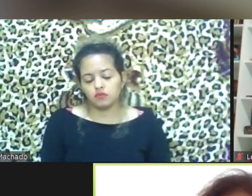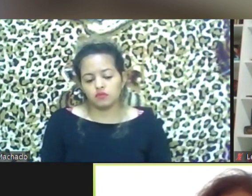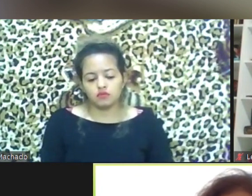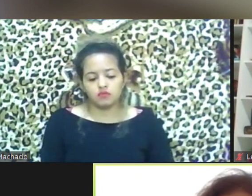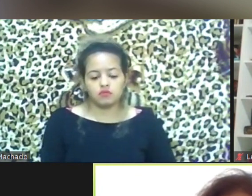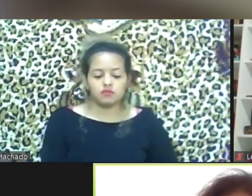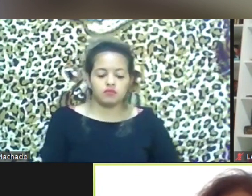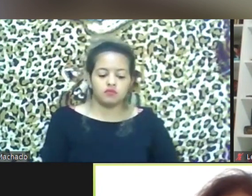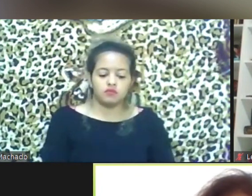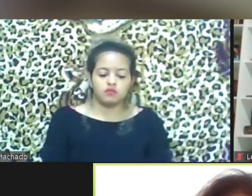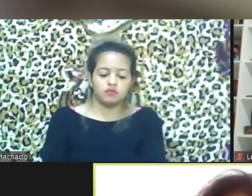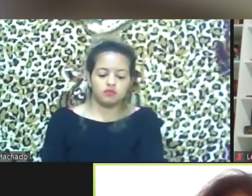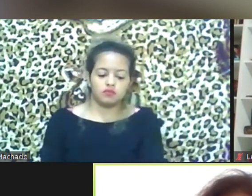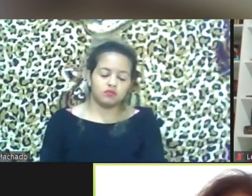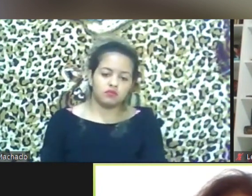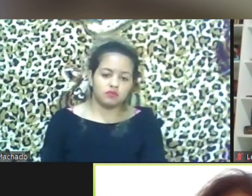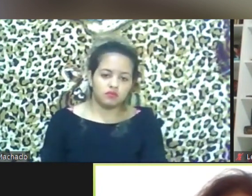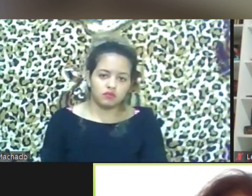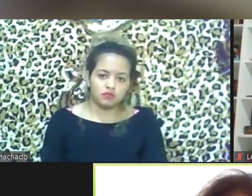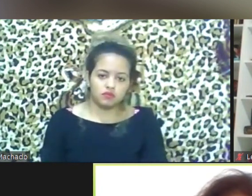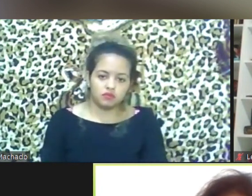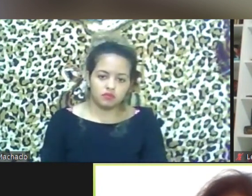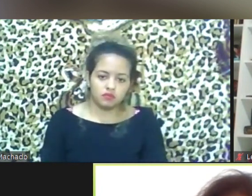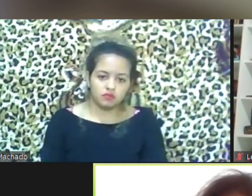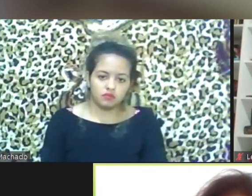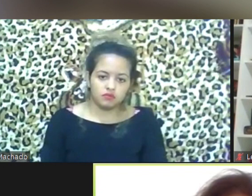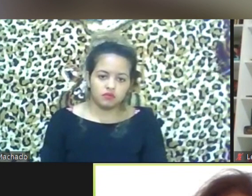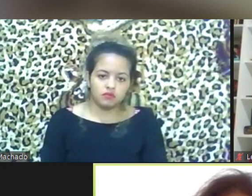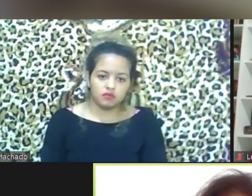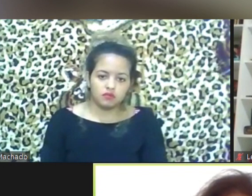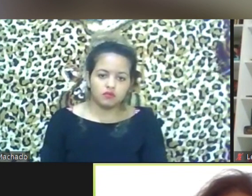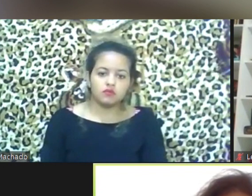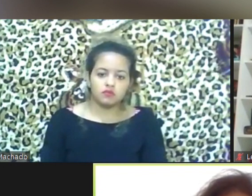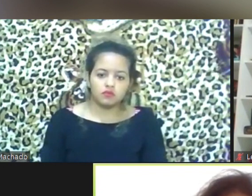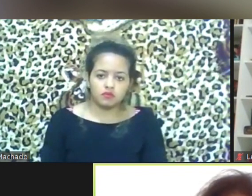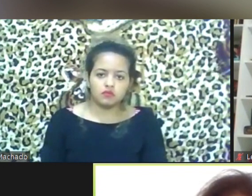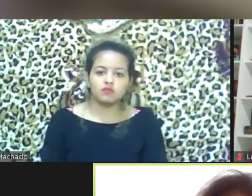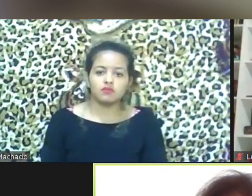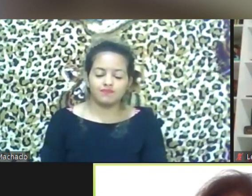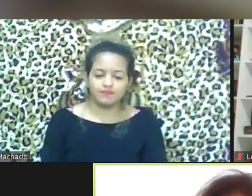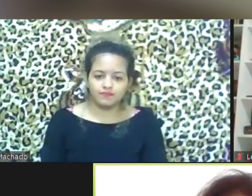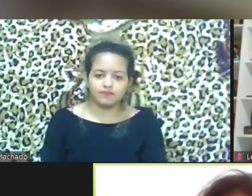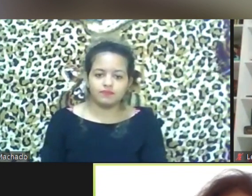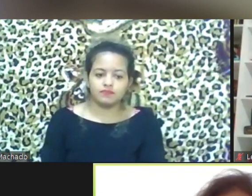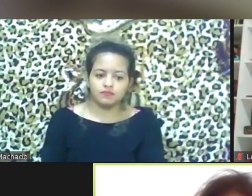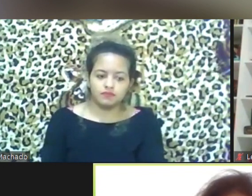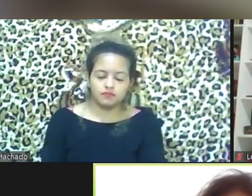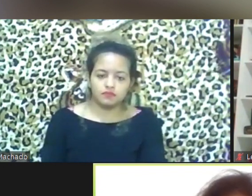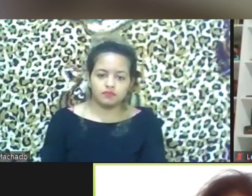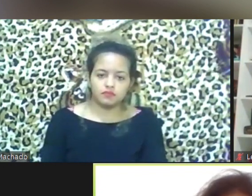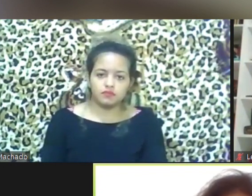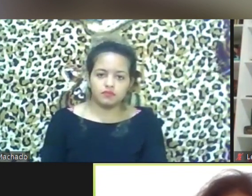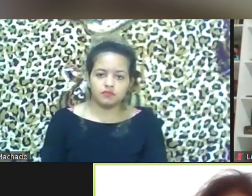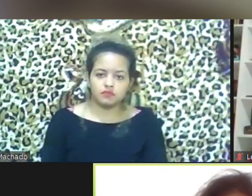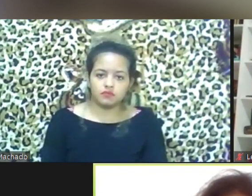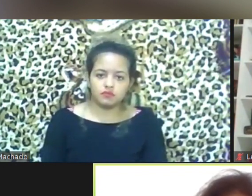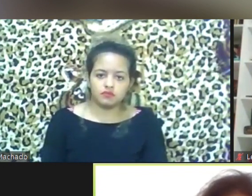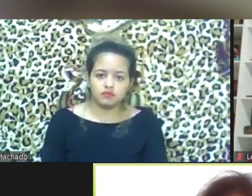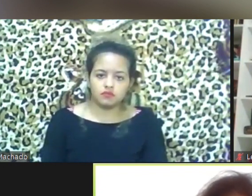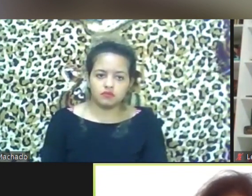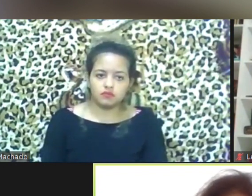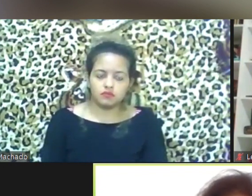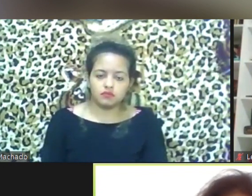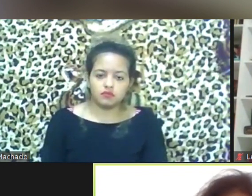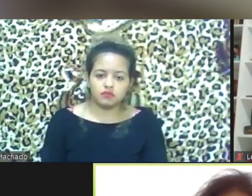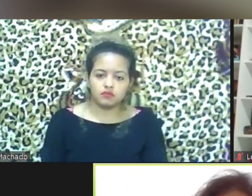acho que uma grande contribuição para as pessoas brancas é olhar o lugar de privilégio, né? E pensar por que que a gente está pensando que